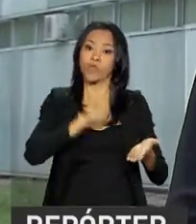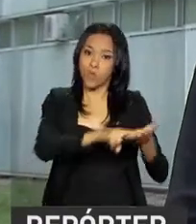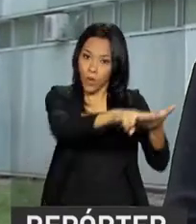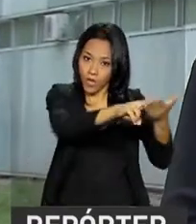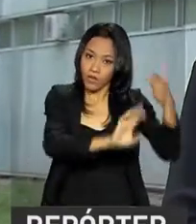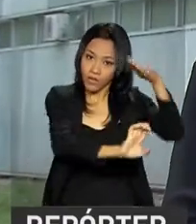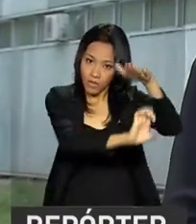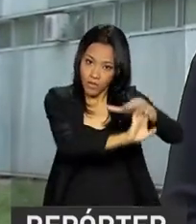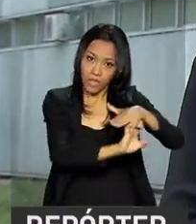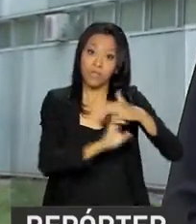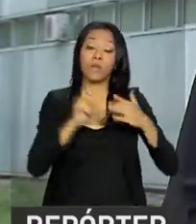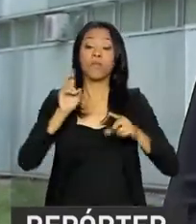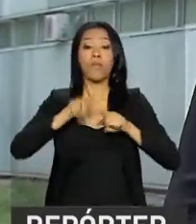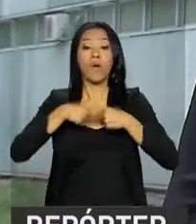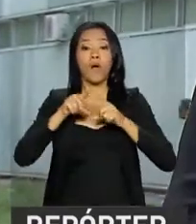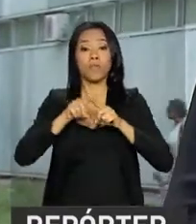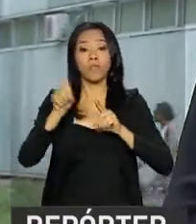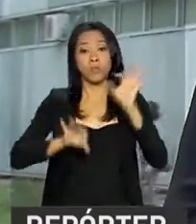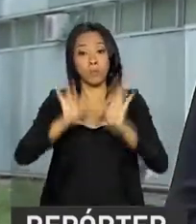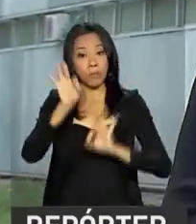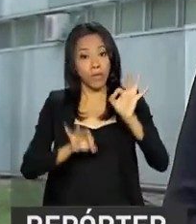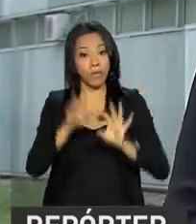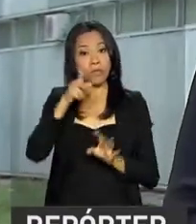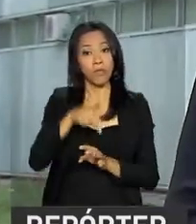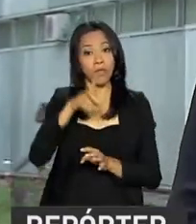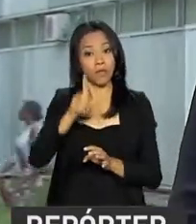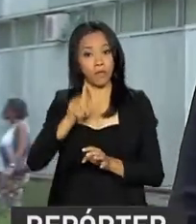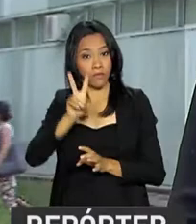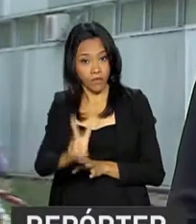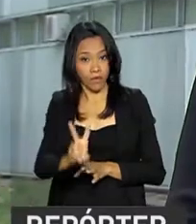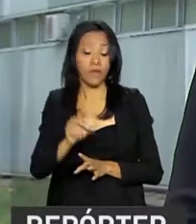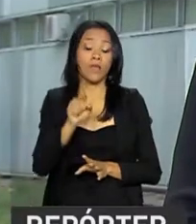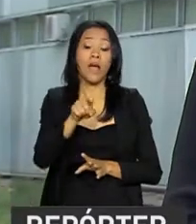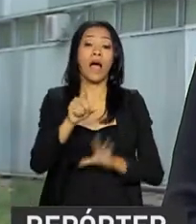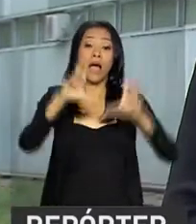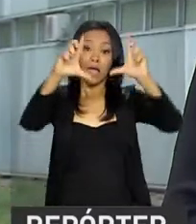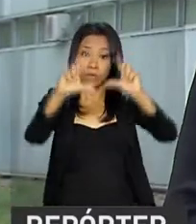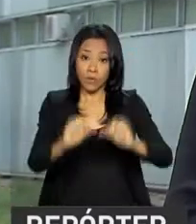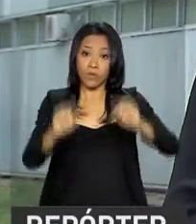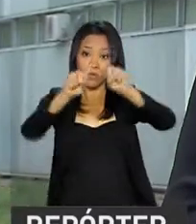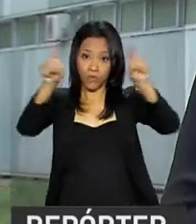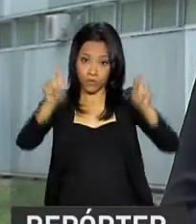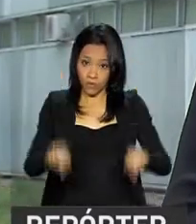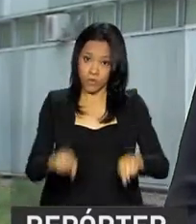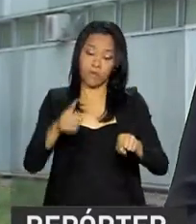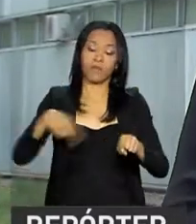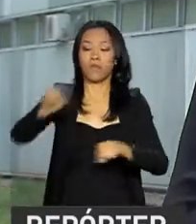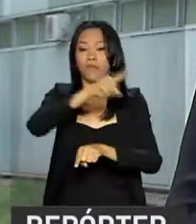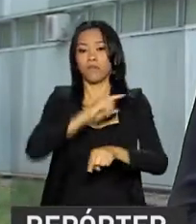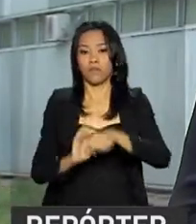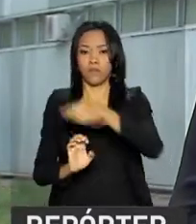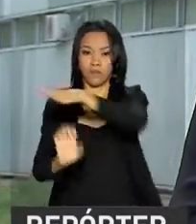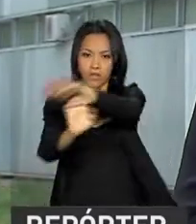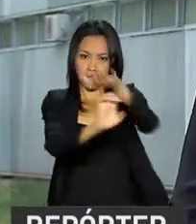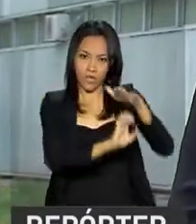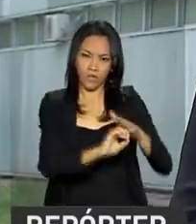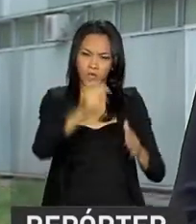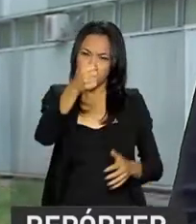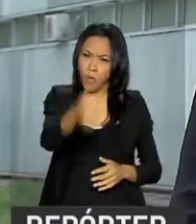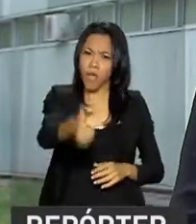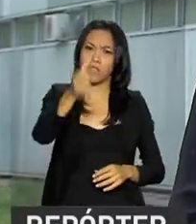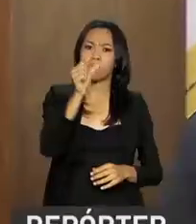demissão voluntária comparado a dezembro de 2015 a redução total do quadro de pessoal das estatais foi de quase